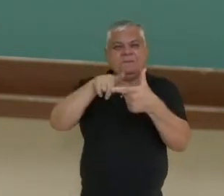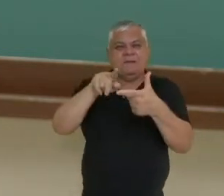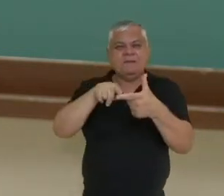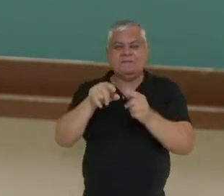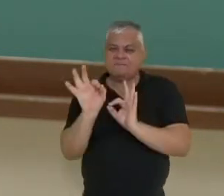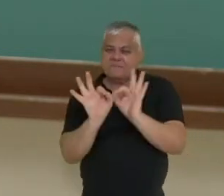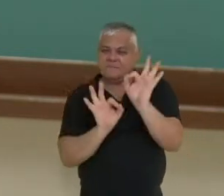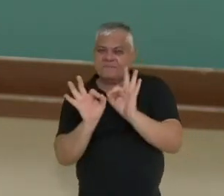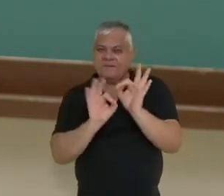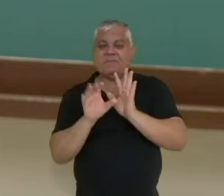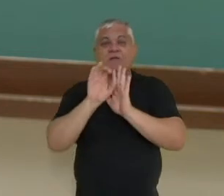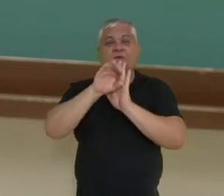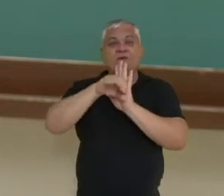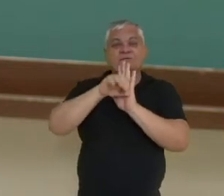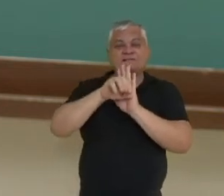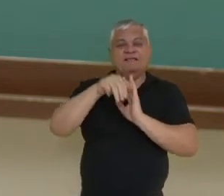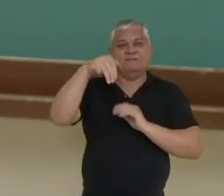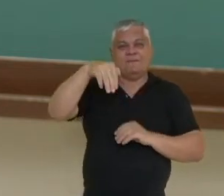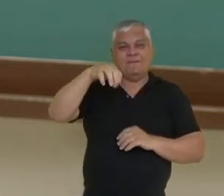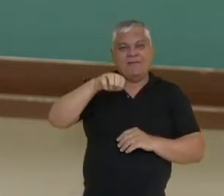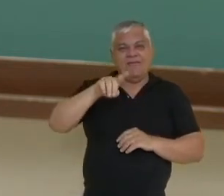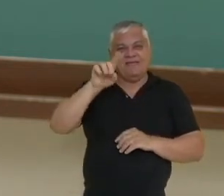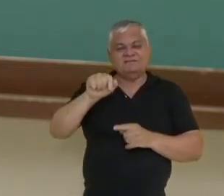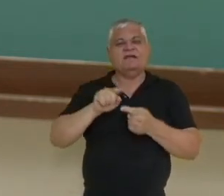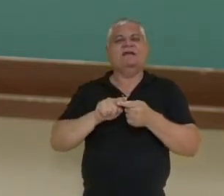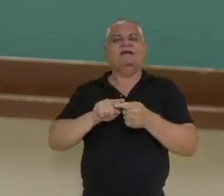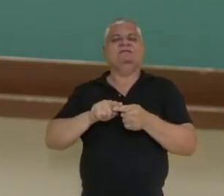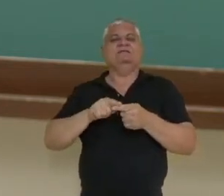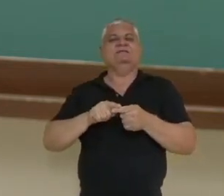o conceito de média e amplitude.